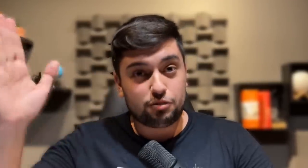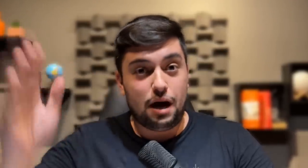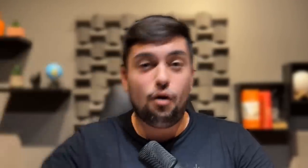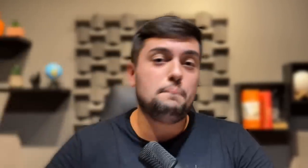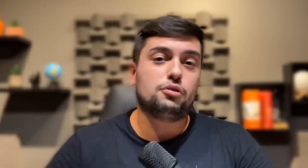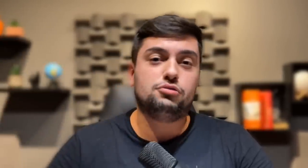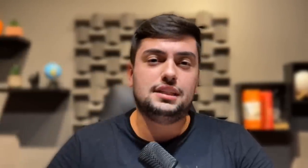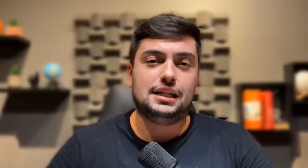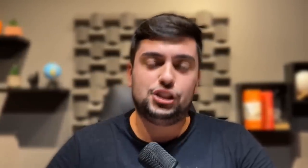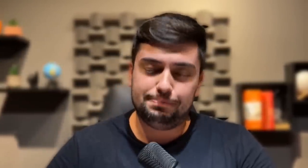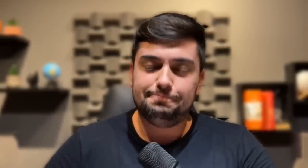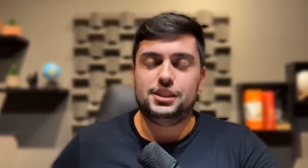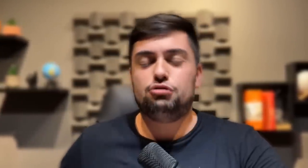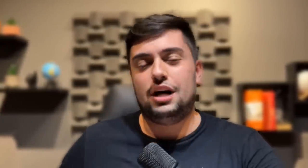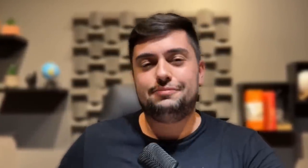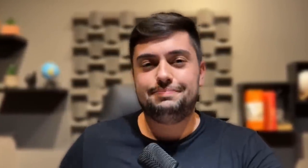vejo na próxima oportunidade tchau tchau